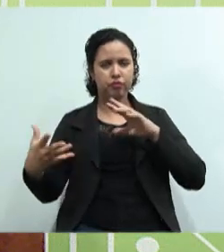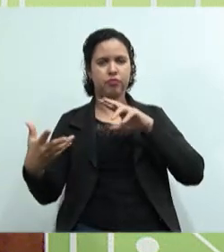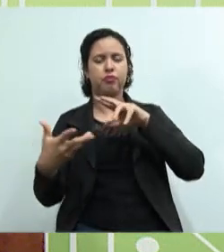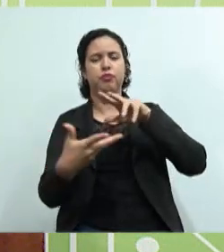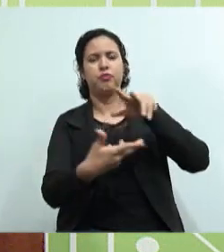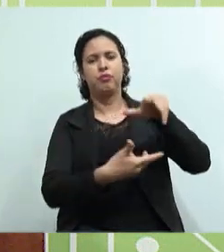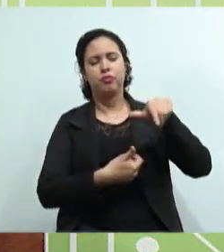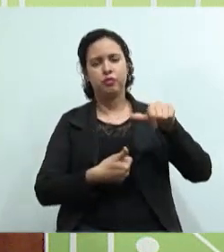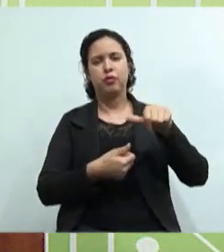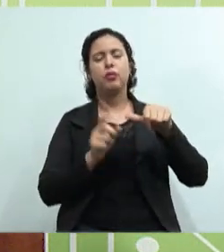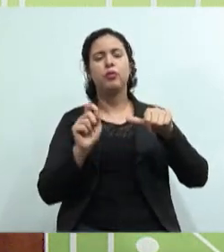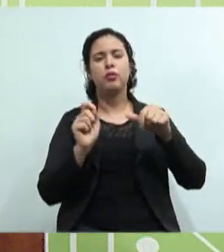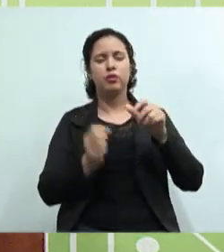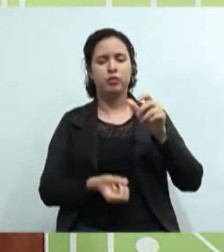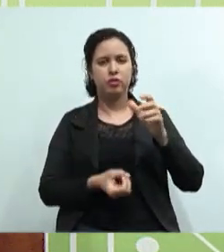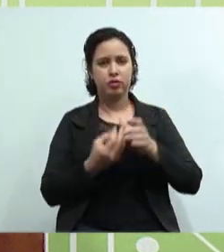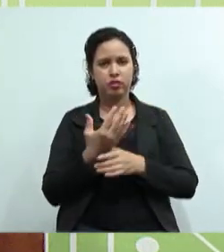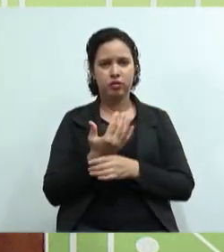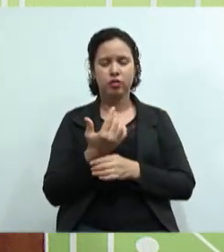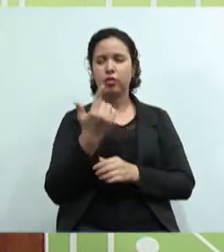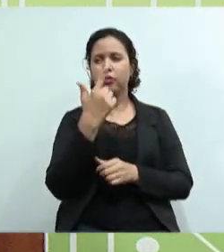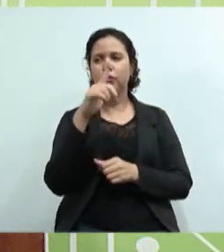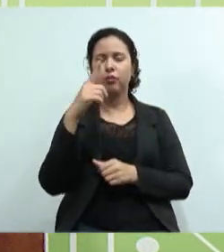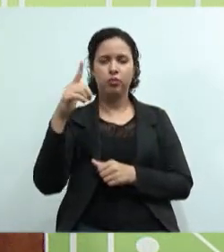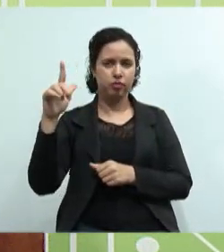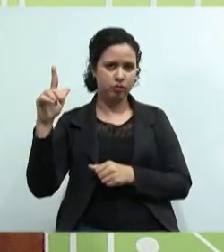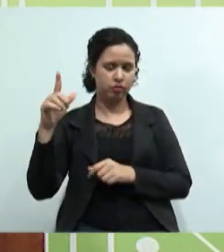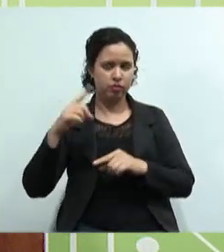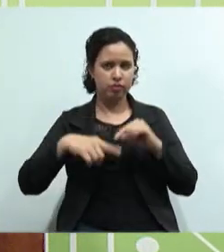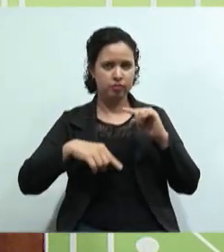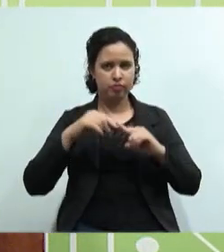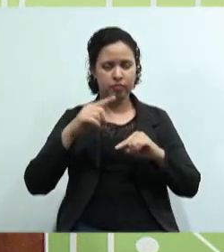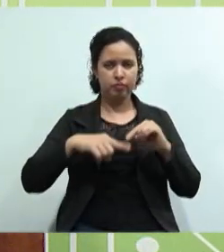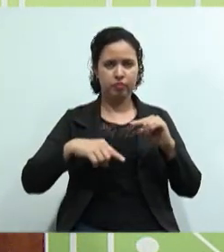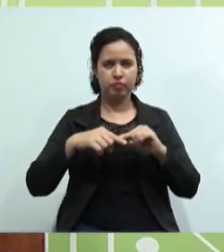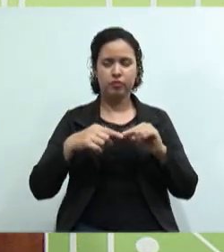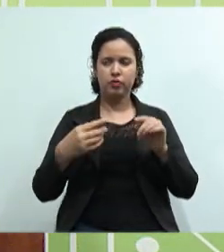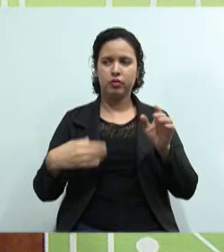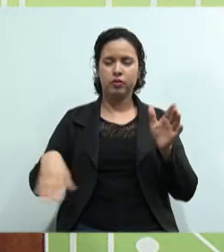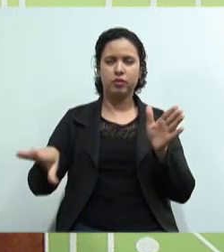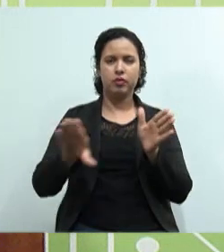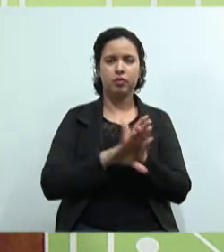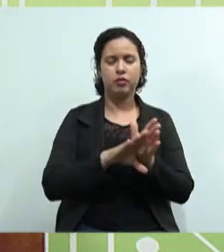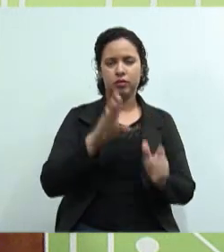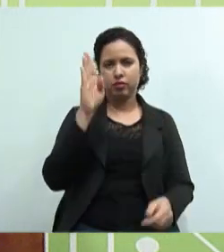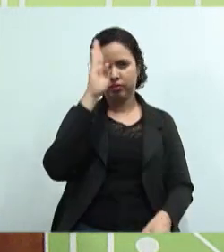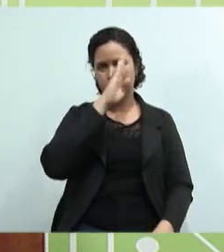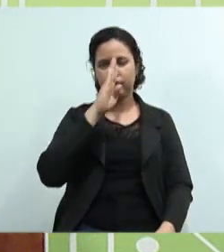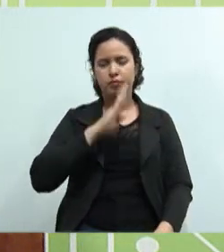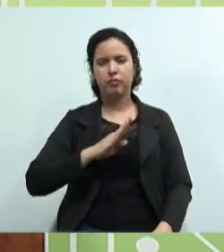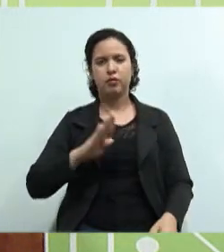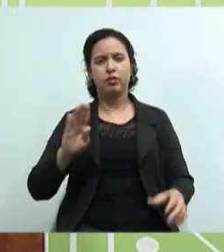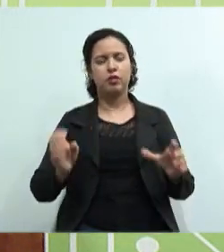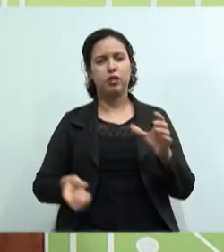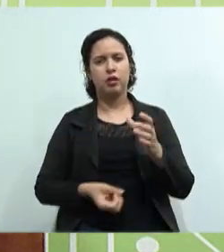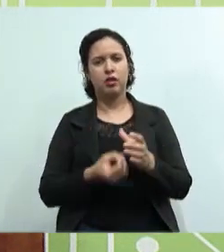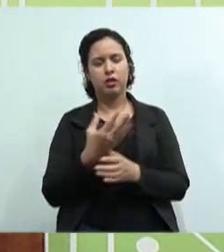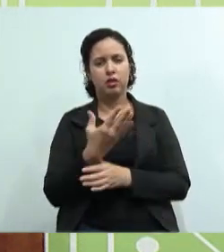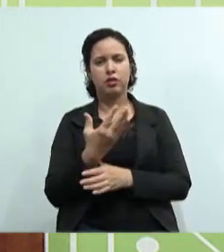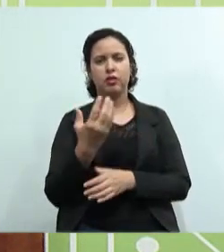as havaianas? Vários outros produtos vieram para o Brasil. O que eles fizeram? Eles criaram